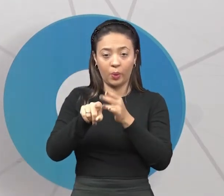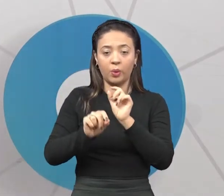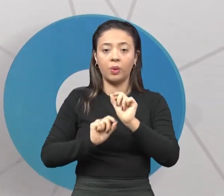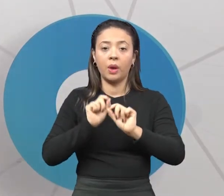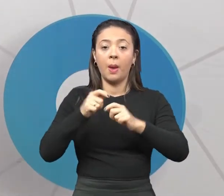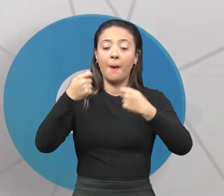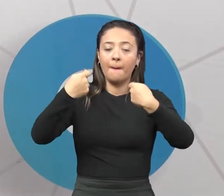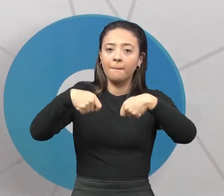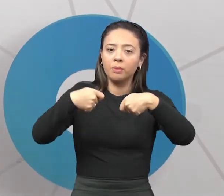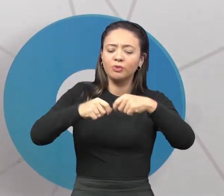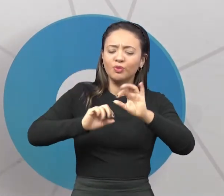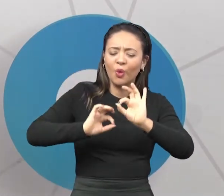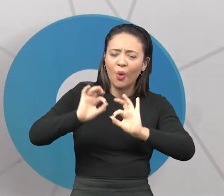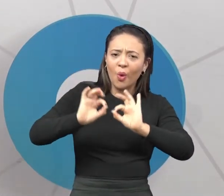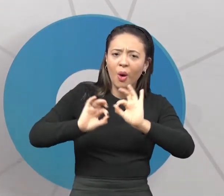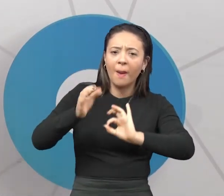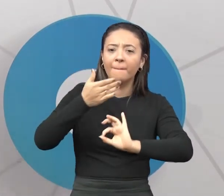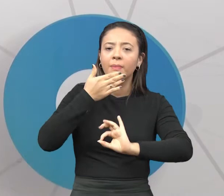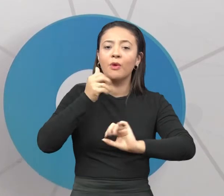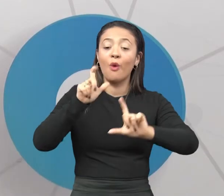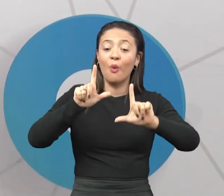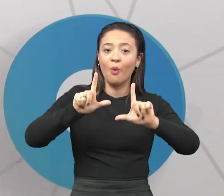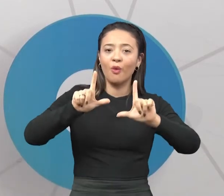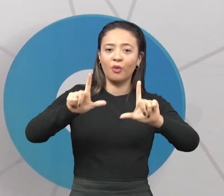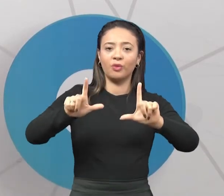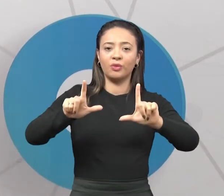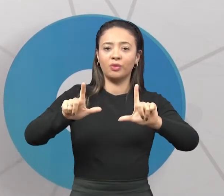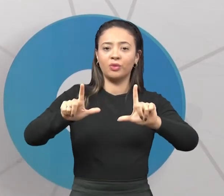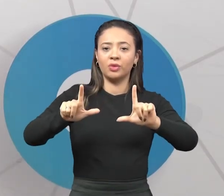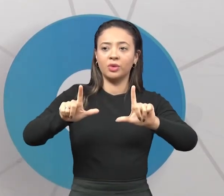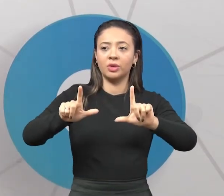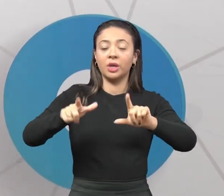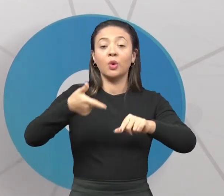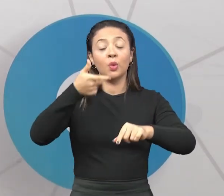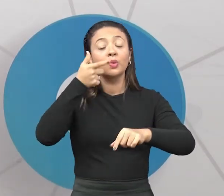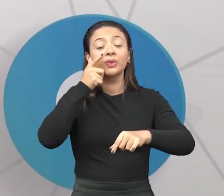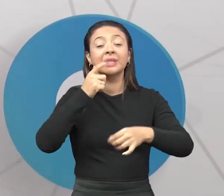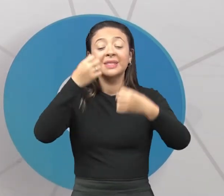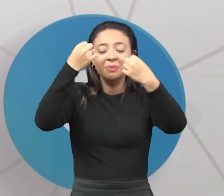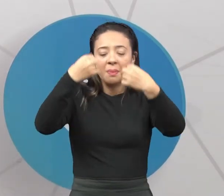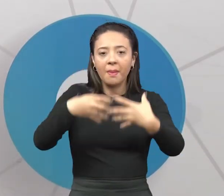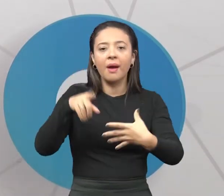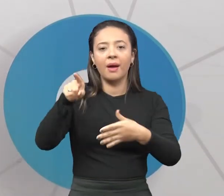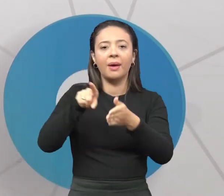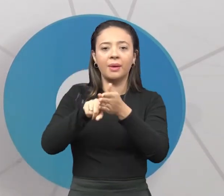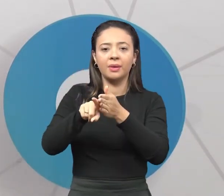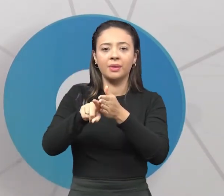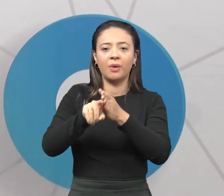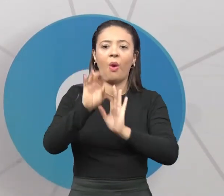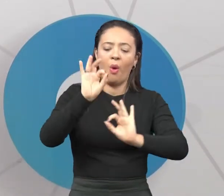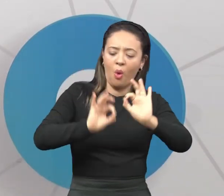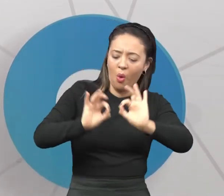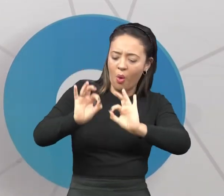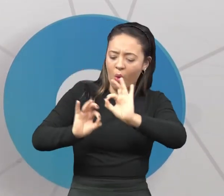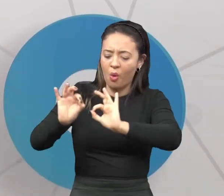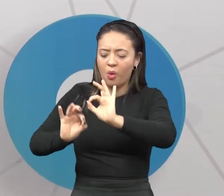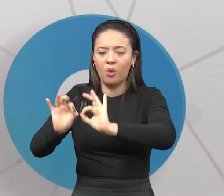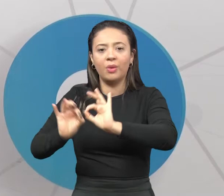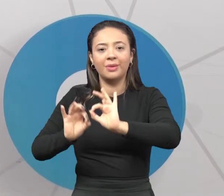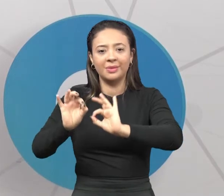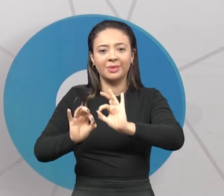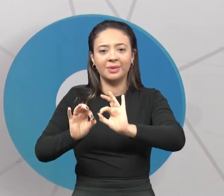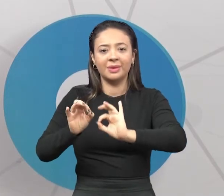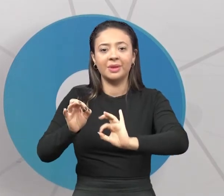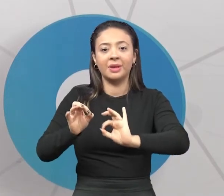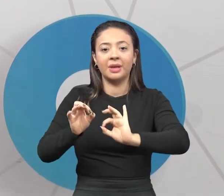precisar modular uma função que traduza esse problema, ou seja, vamos reescrevê-lo de uma